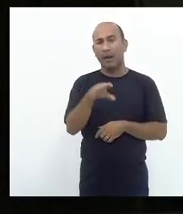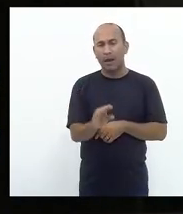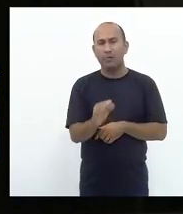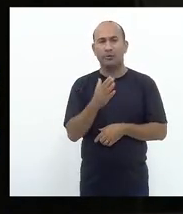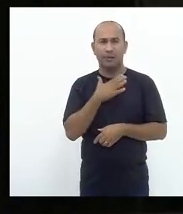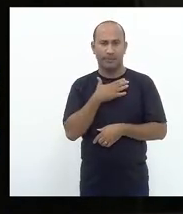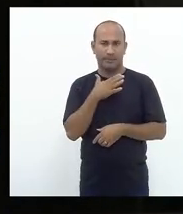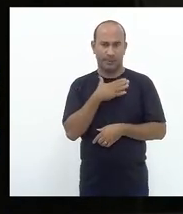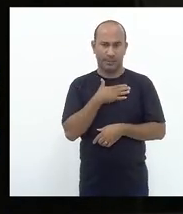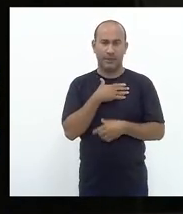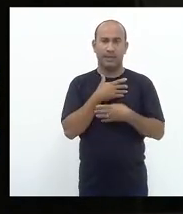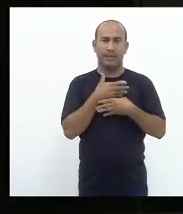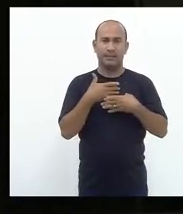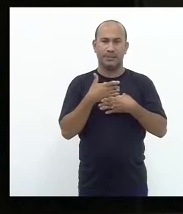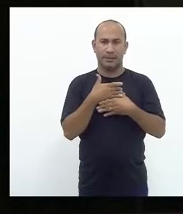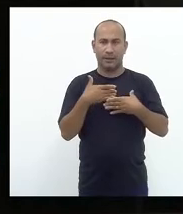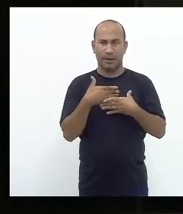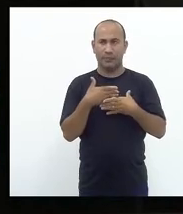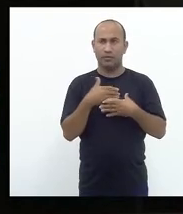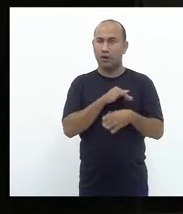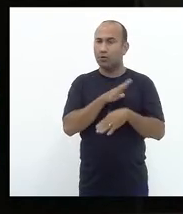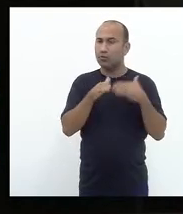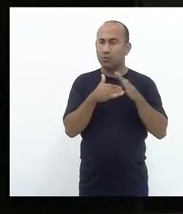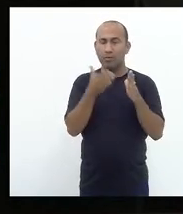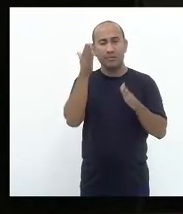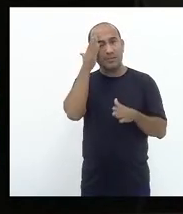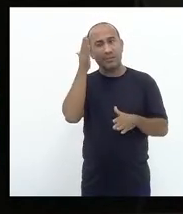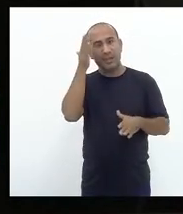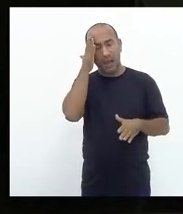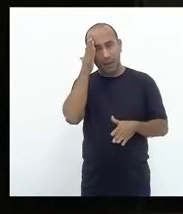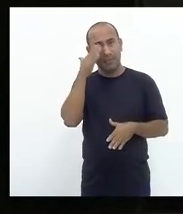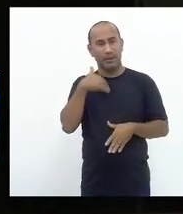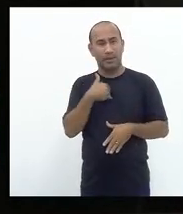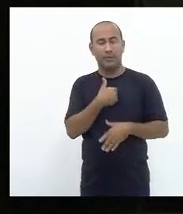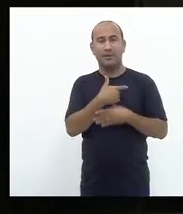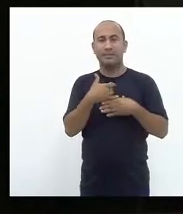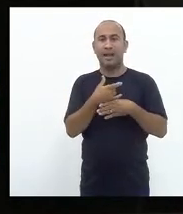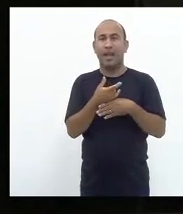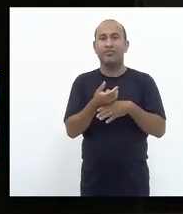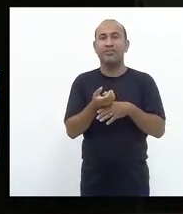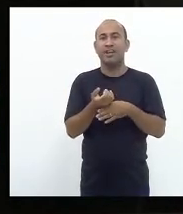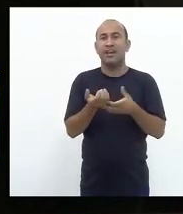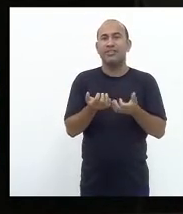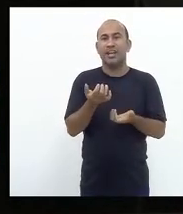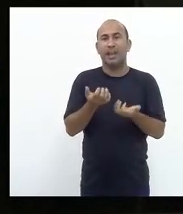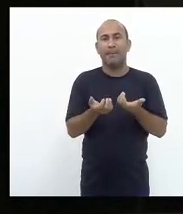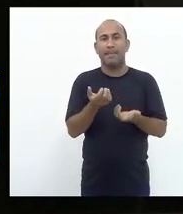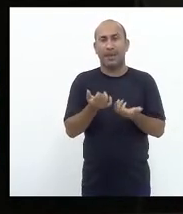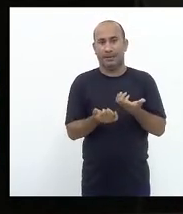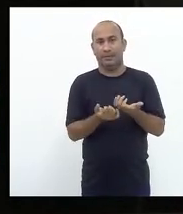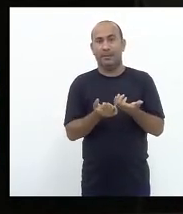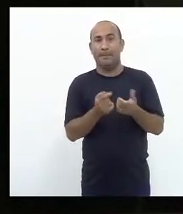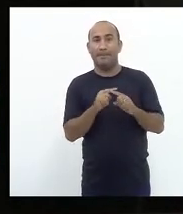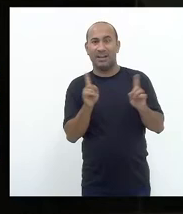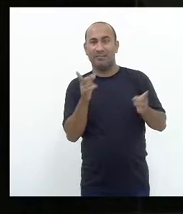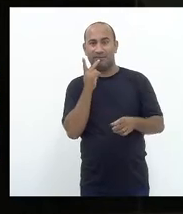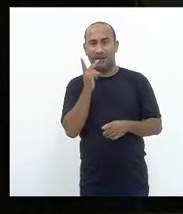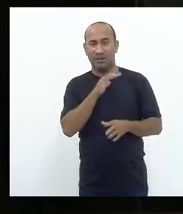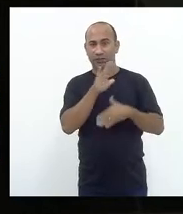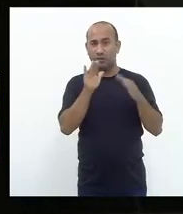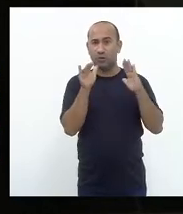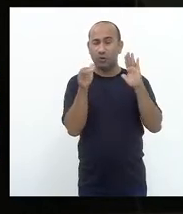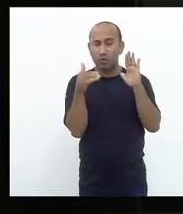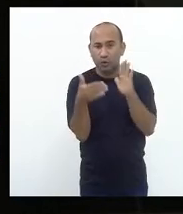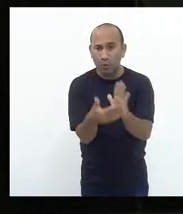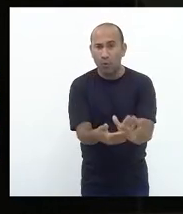deputada Tia Ju. Todo mundo sabe que eu sou da cidade de Queimados, mas falando de toda a baixada, sempre